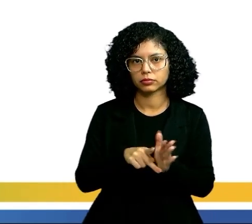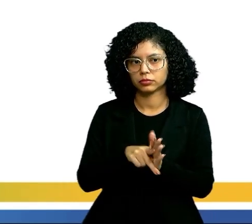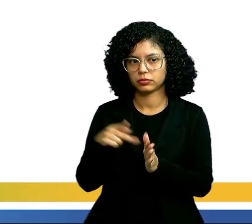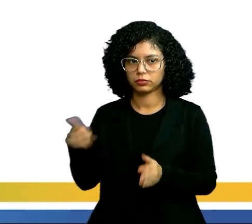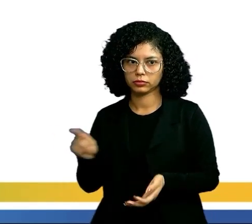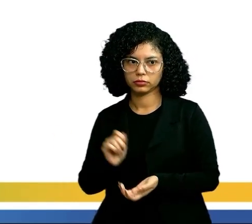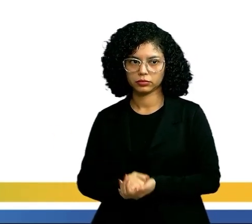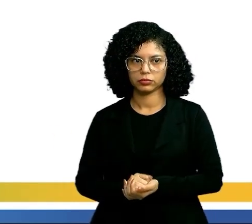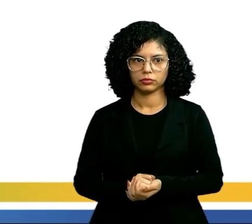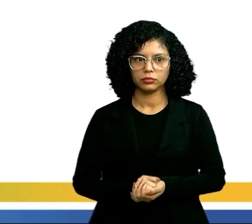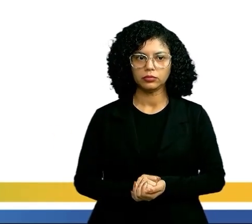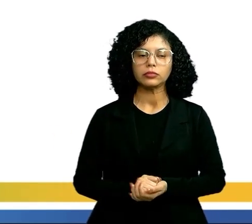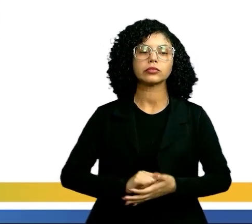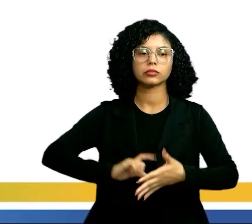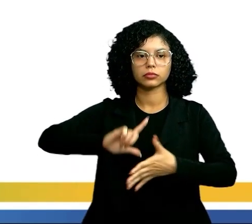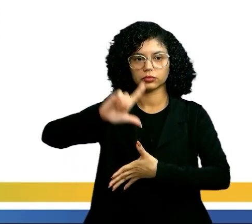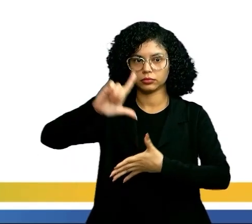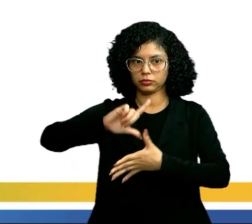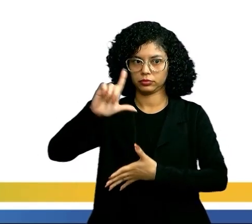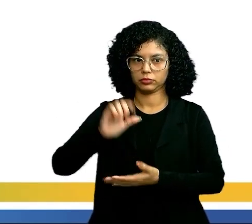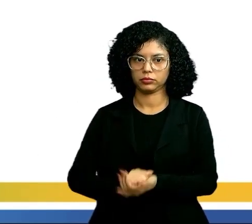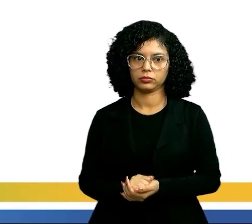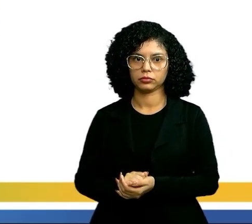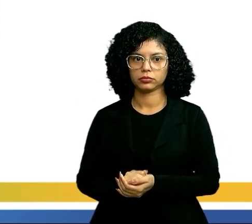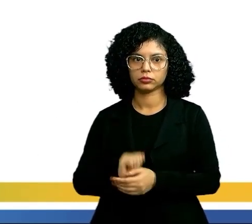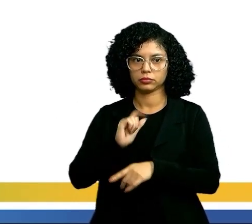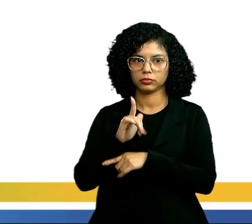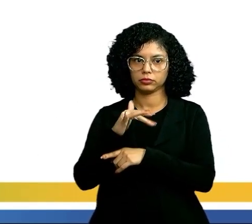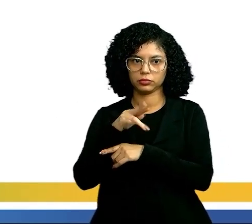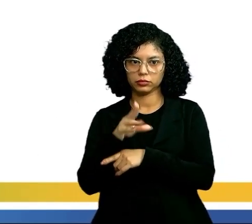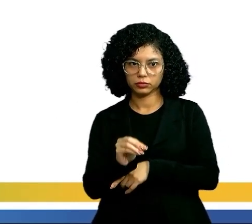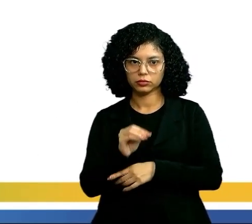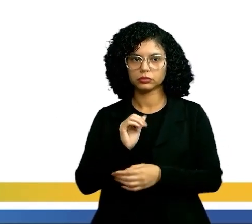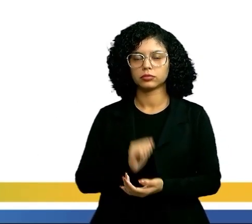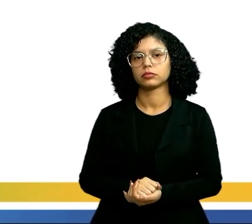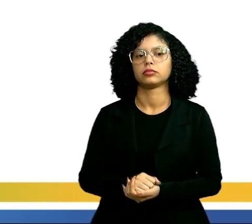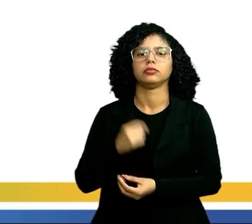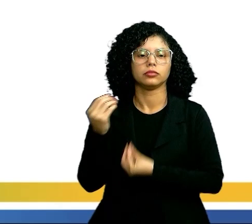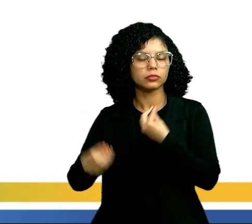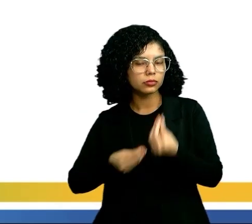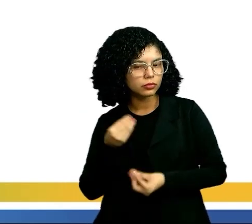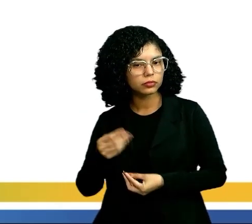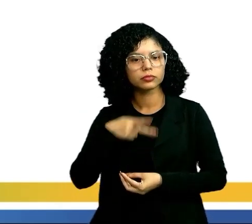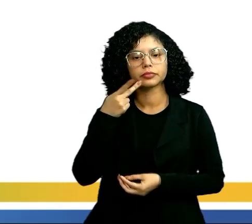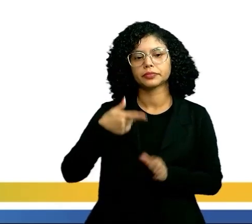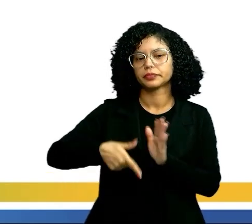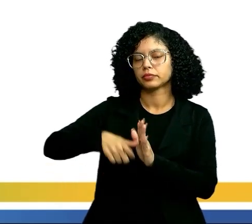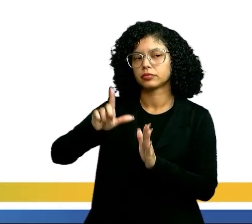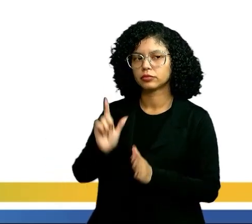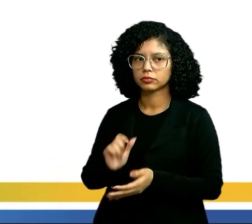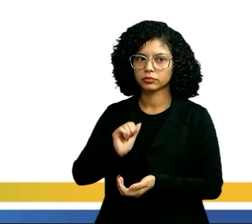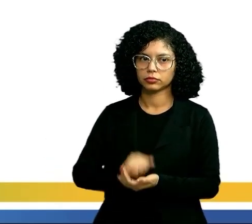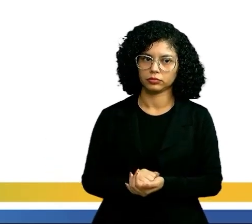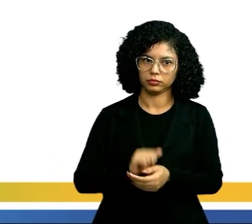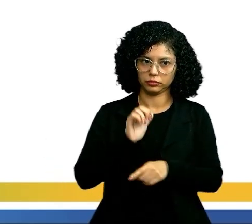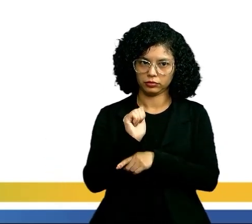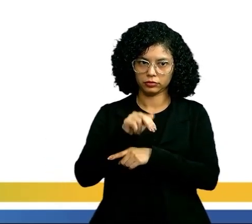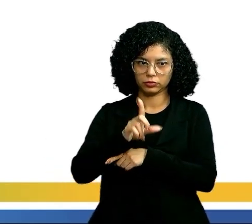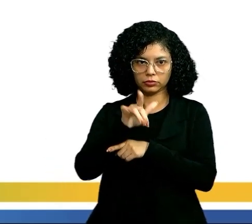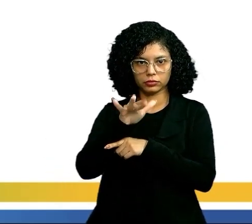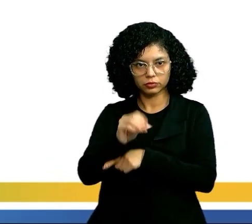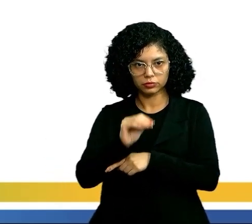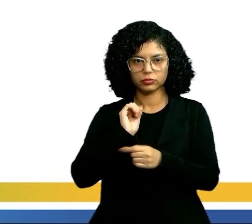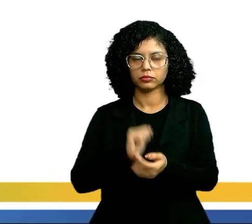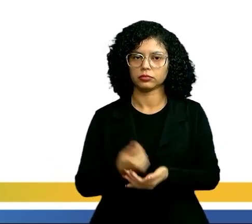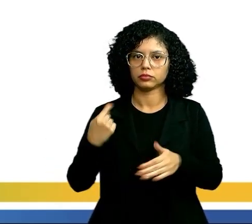elas. América Latina versus anglo-saxônica, né? Como eu falei anteriormente. A América